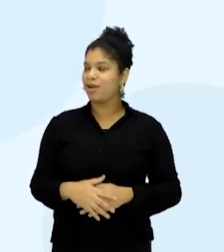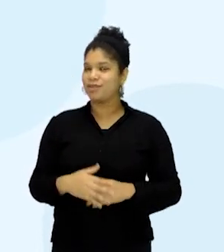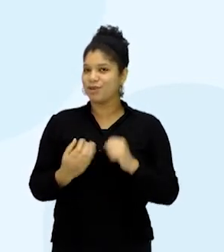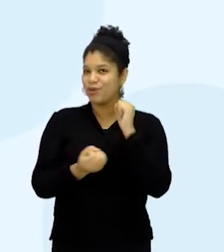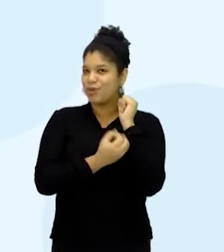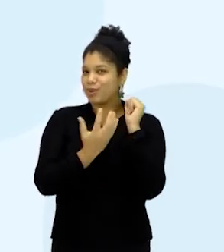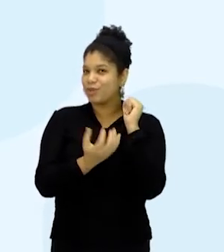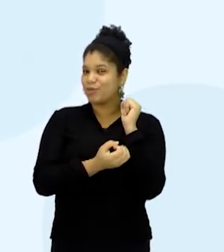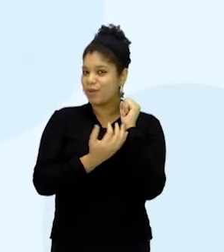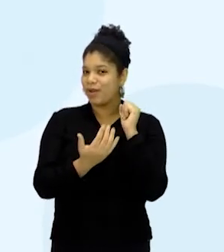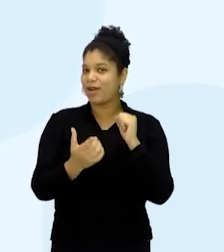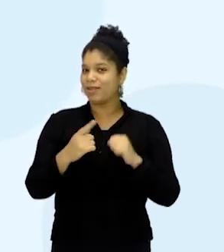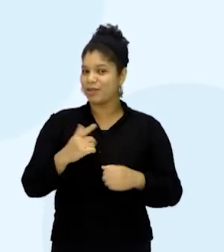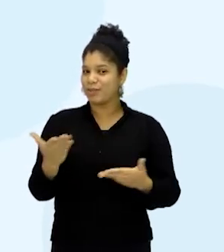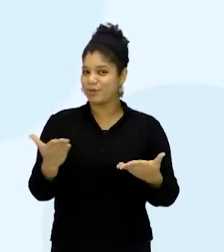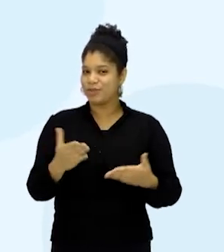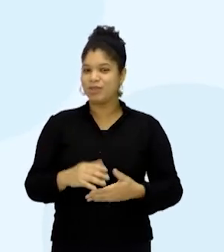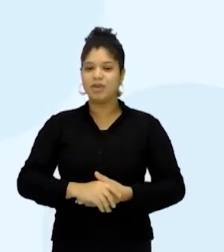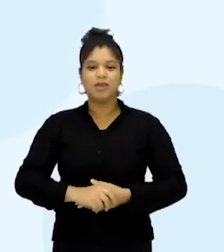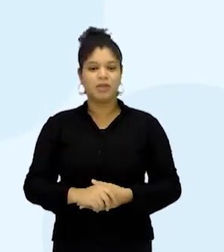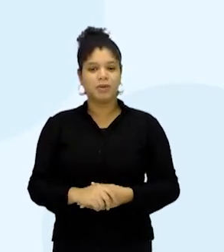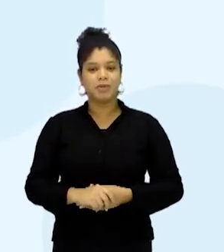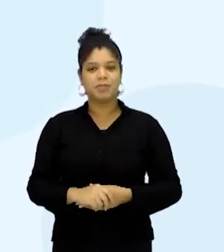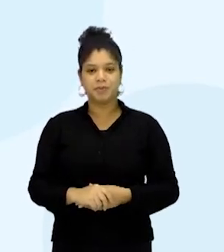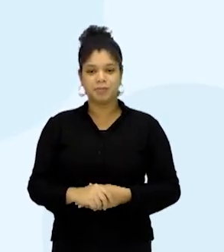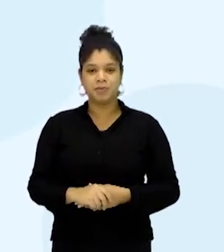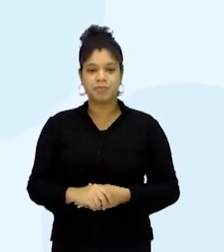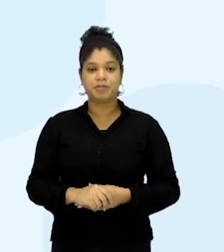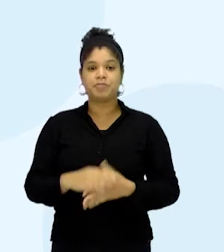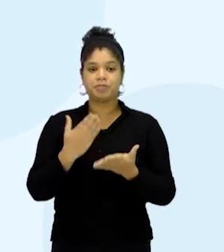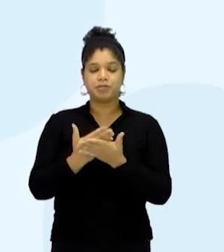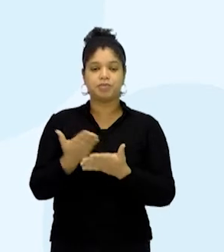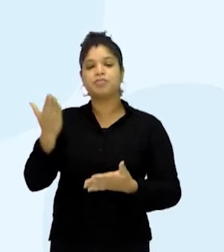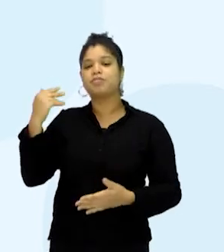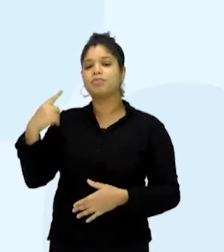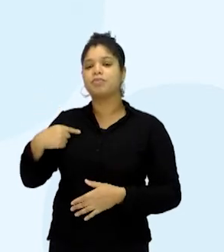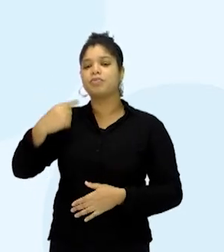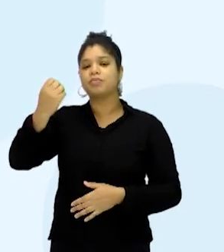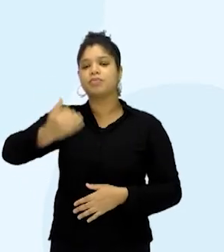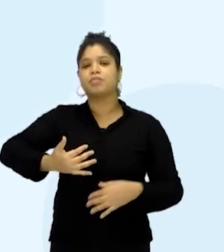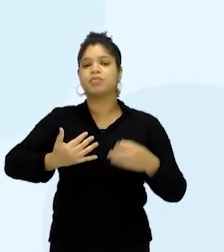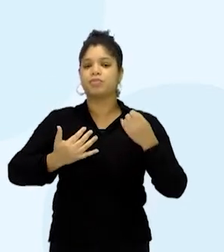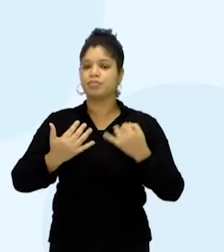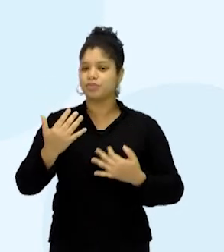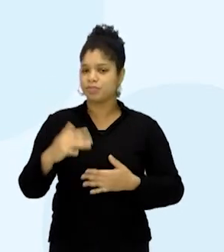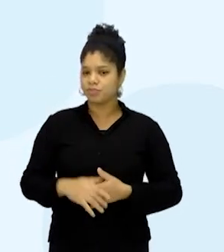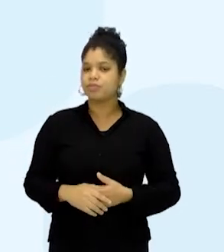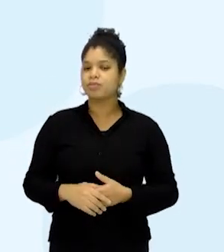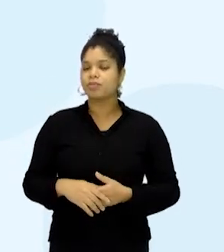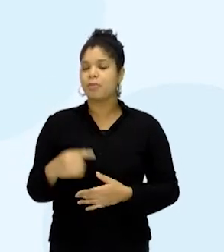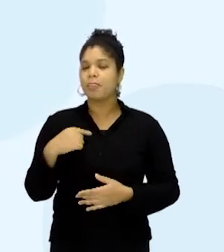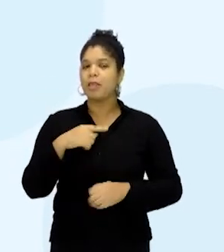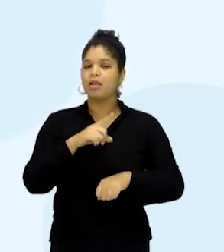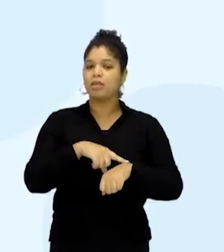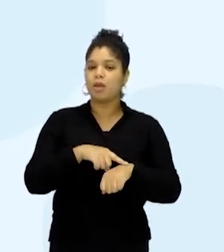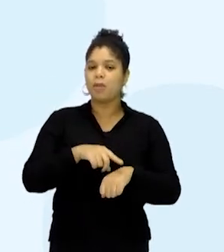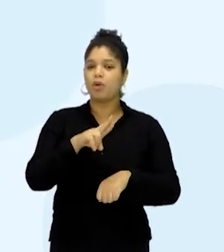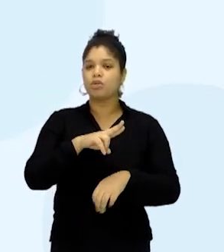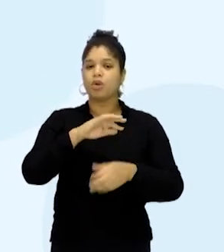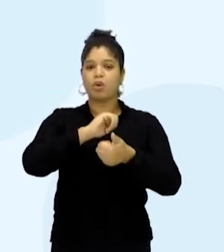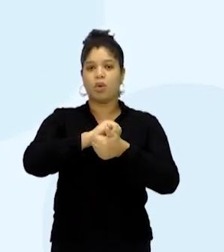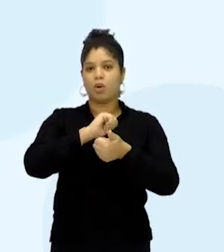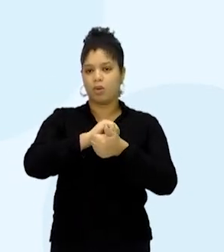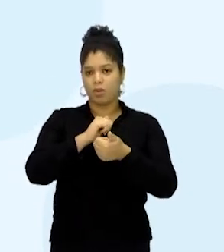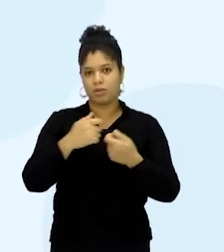do que teremos hoje. Então, na aula anterior, nós falamos sobre a importância de controlar o tempo, né? Não